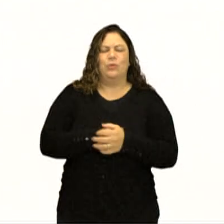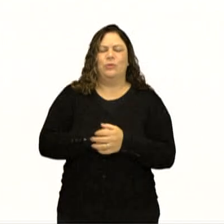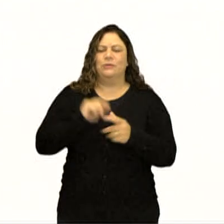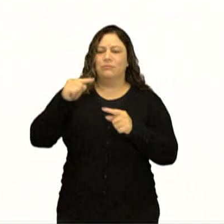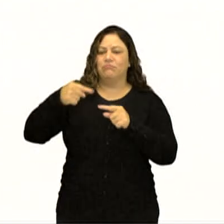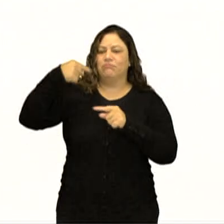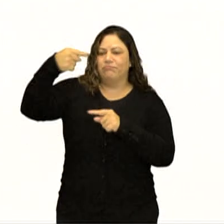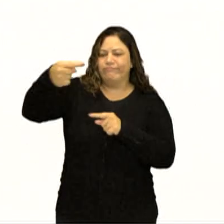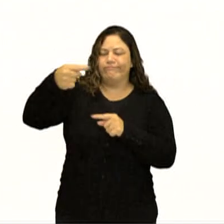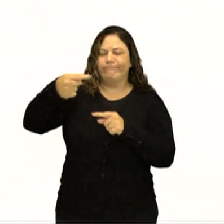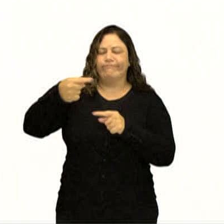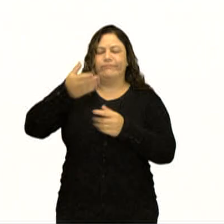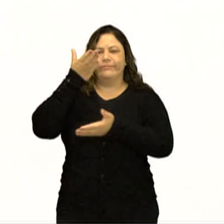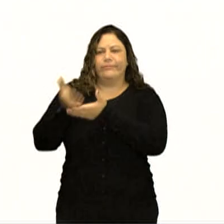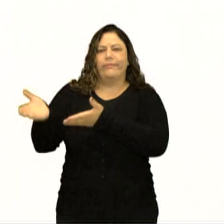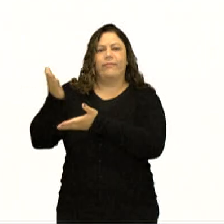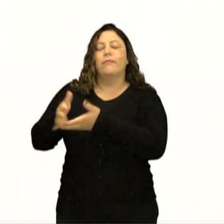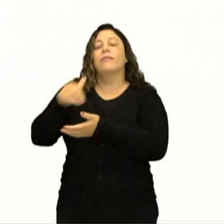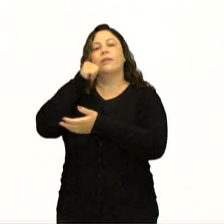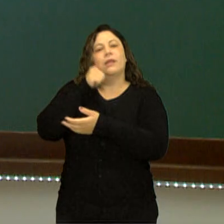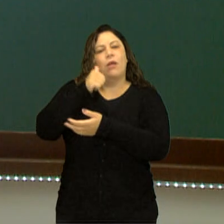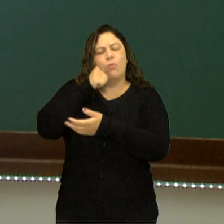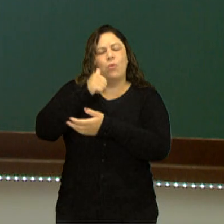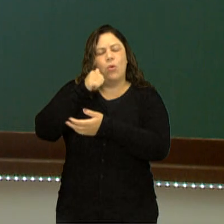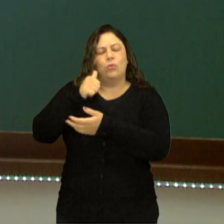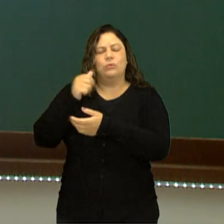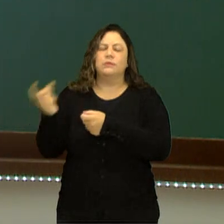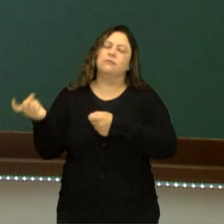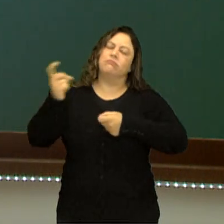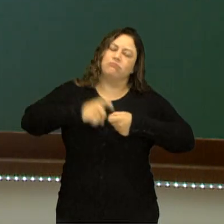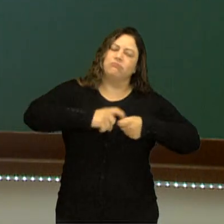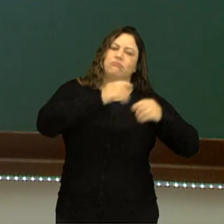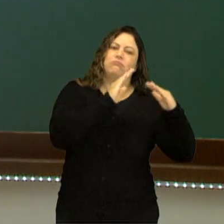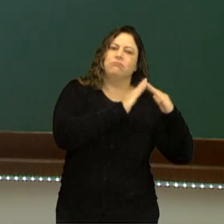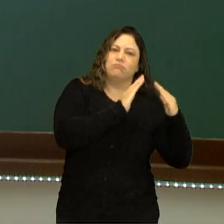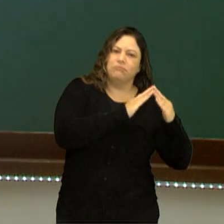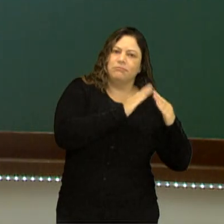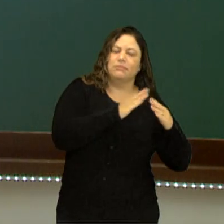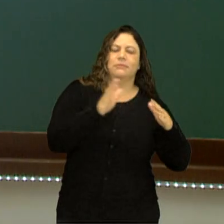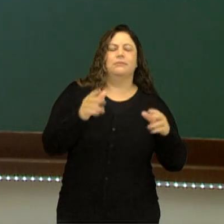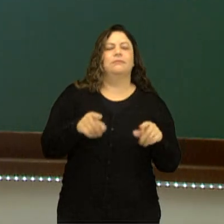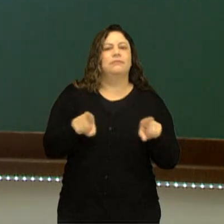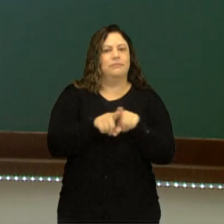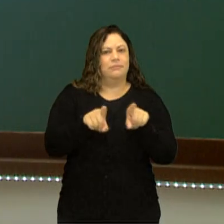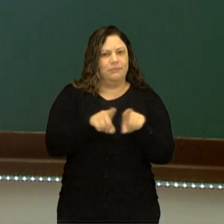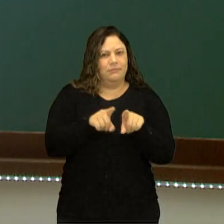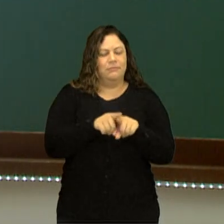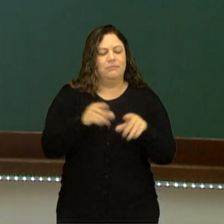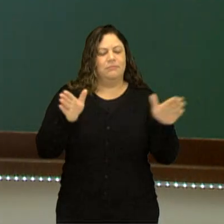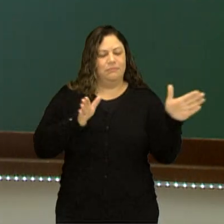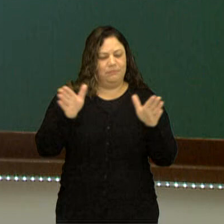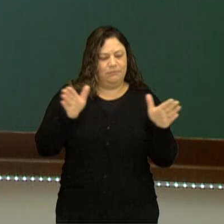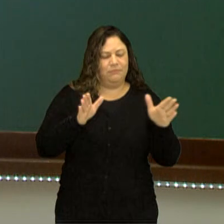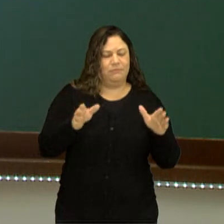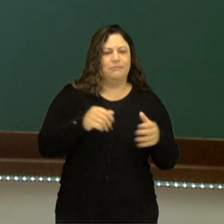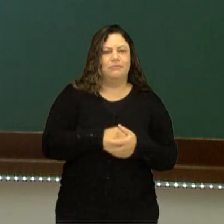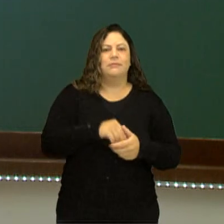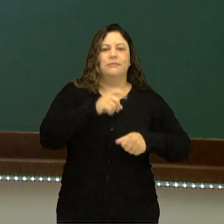perdeu de vista a moça, ele foi para casa. Também é um marcador de tempo, a casa, um marcador de